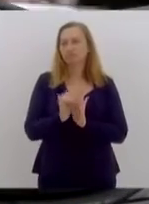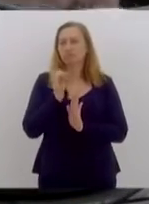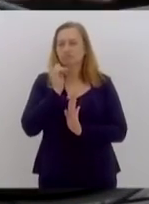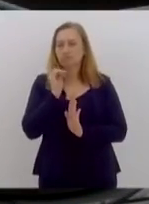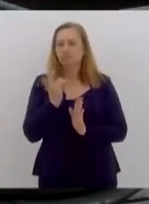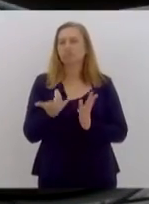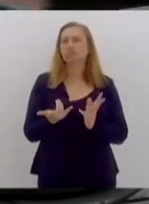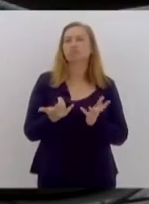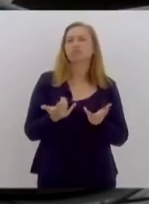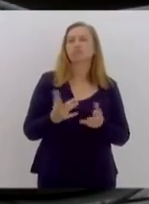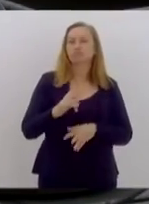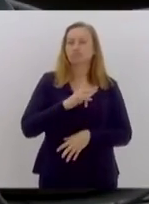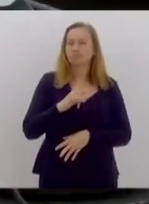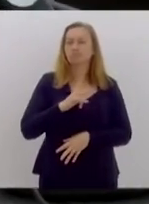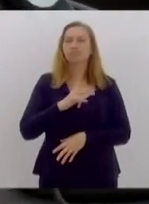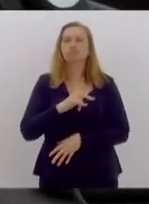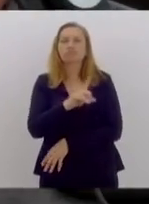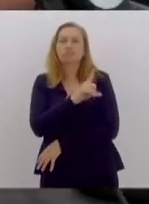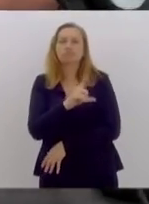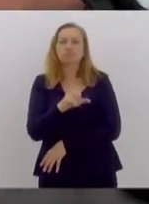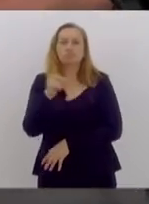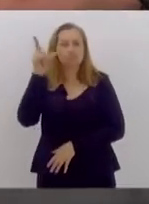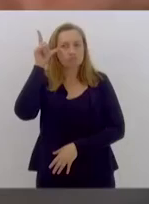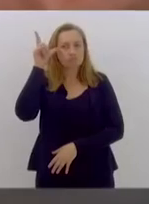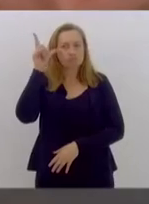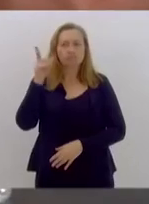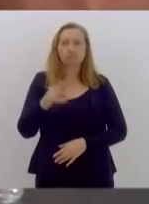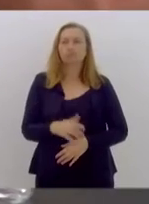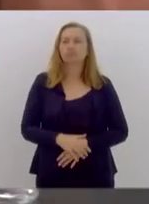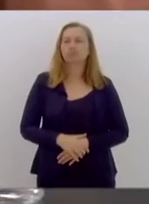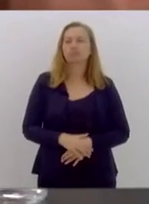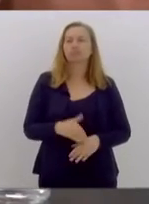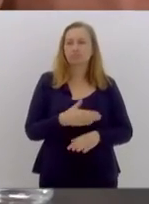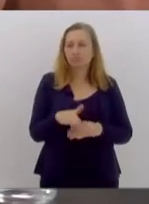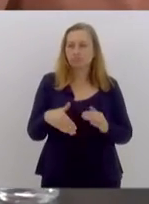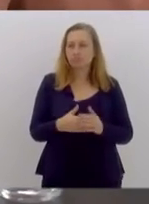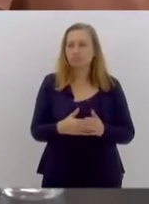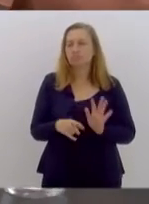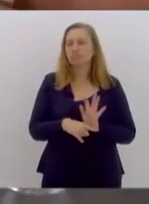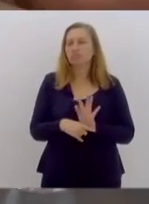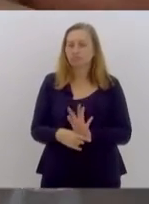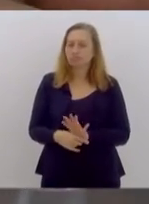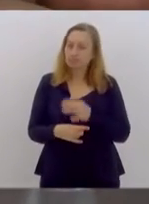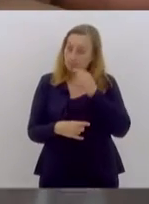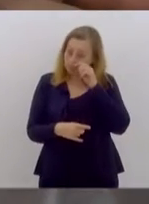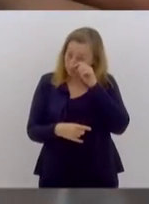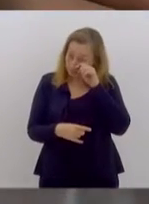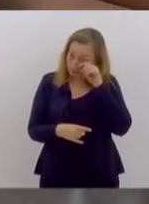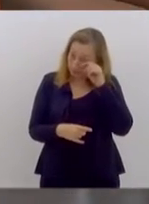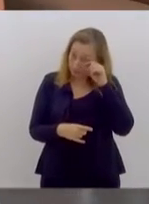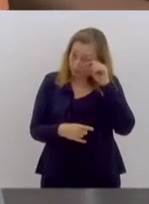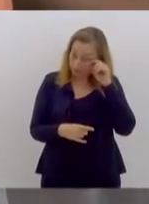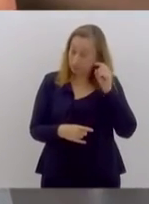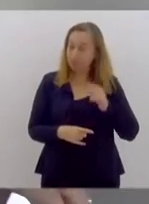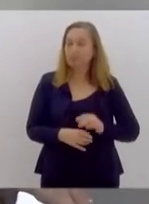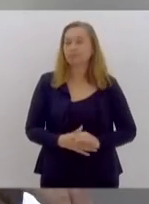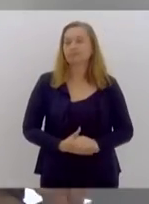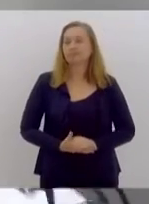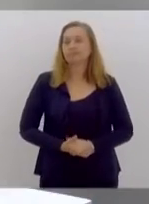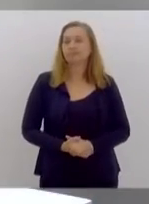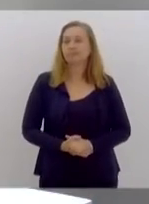vice-presidente Eliomar dos Paulo Marta Rejane enfim todos contribuíram e também queria